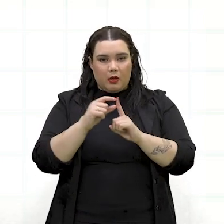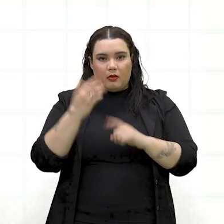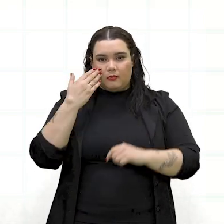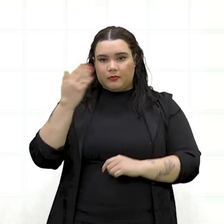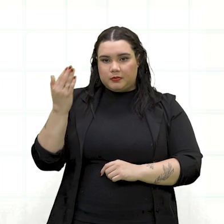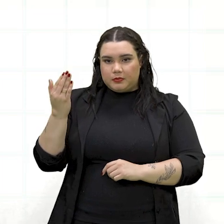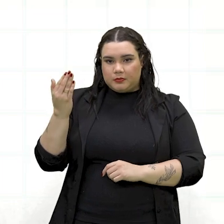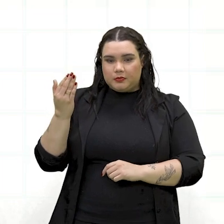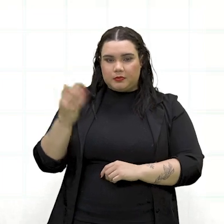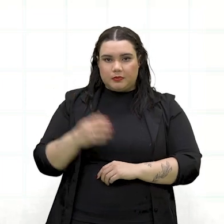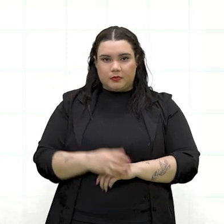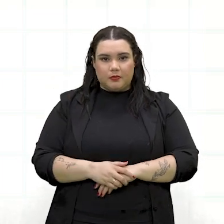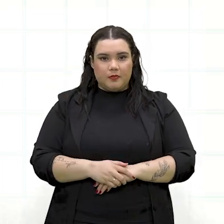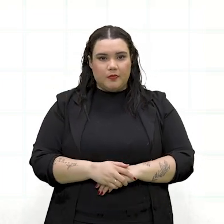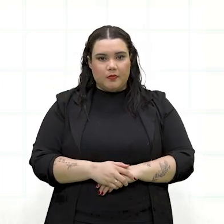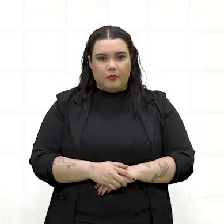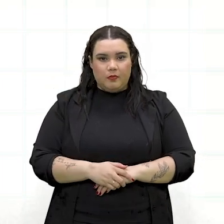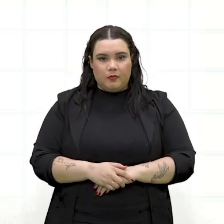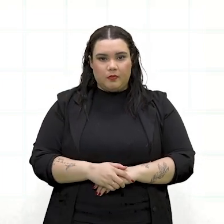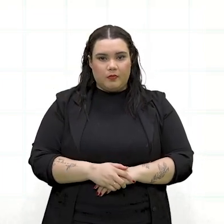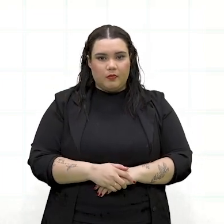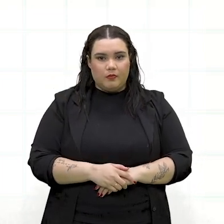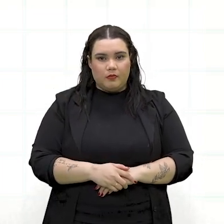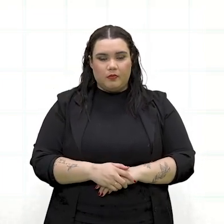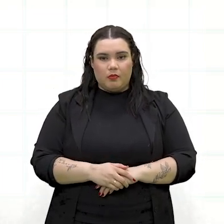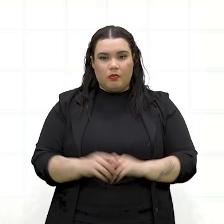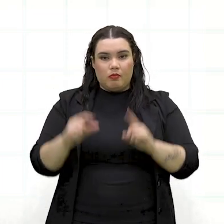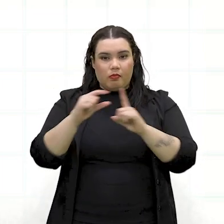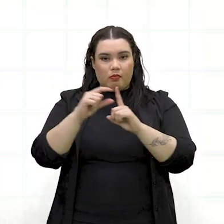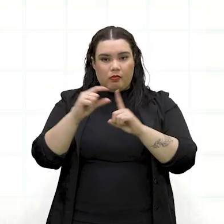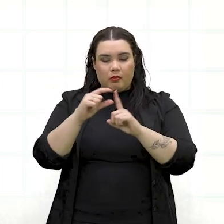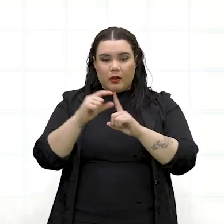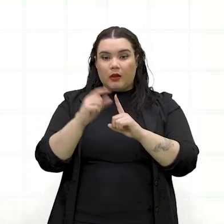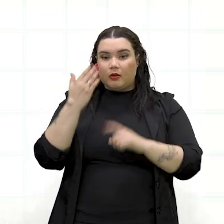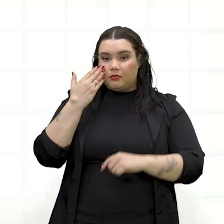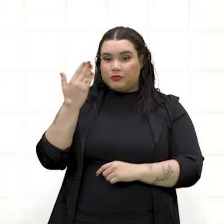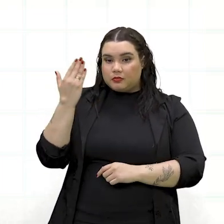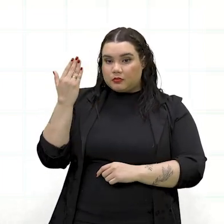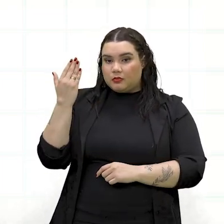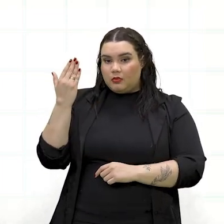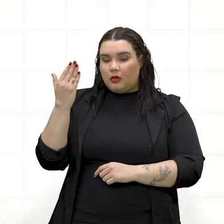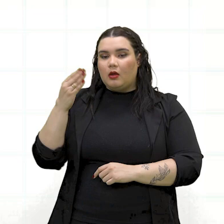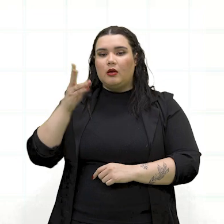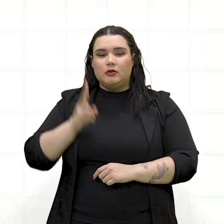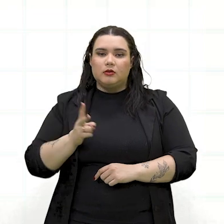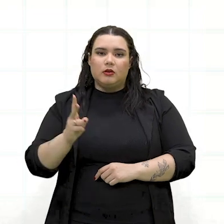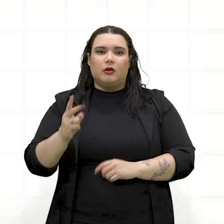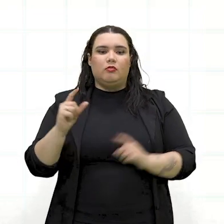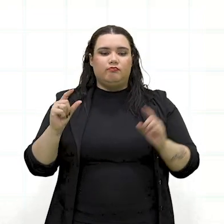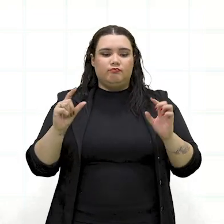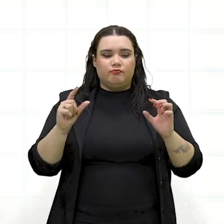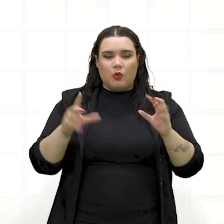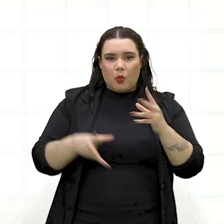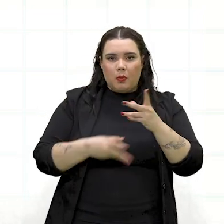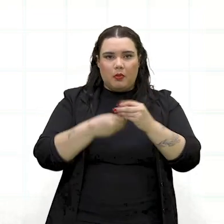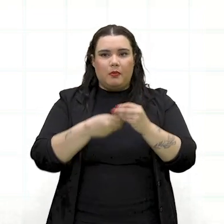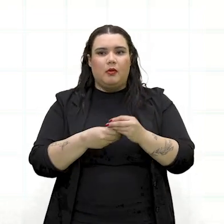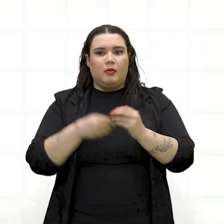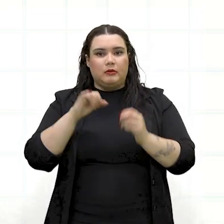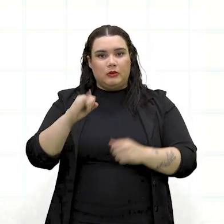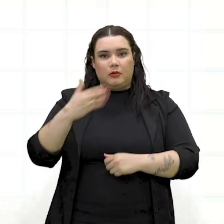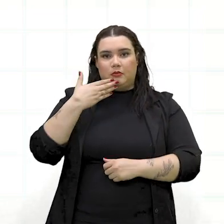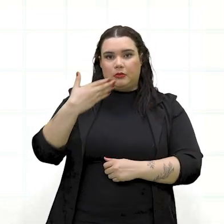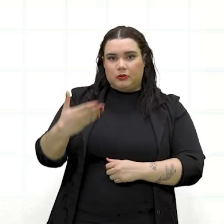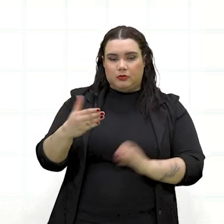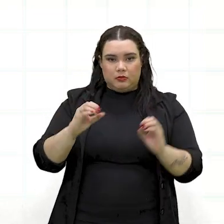pizza, please? Essa palavrinha aqui também deve acompanhar todos os pedidos que vocês fizerem, tá